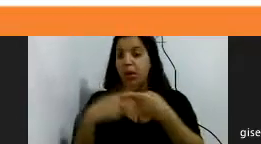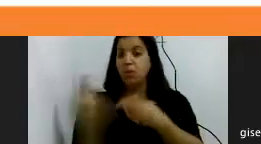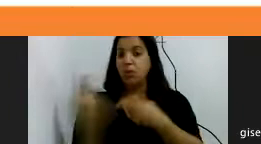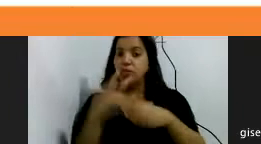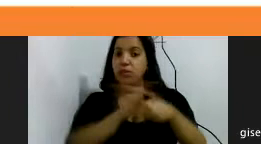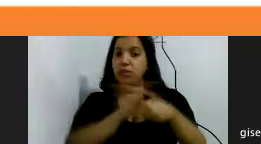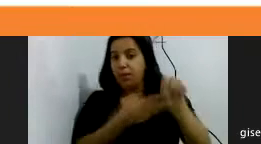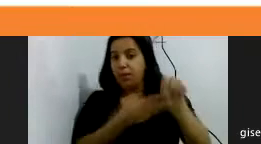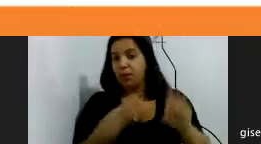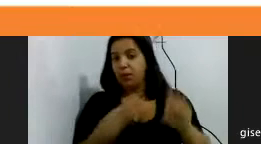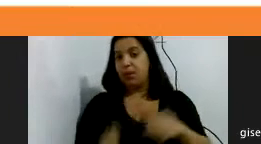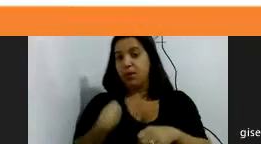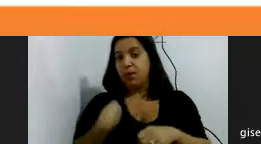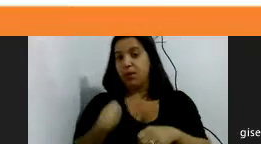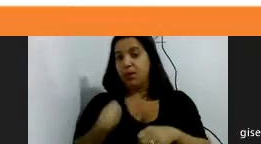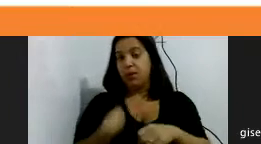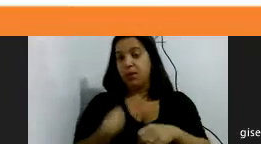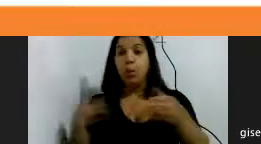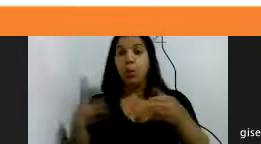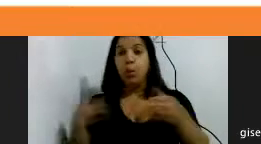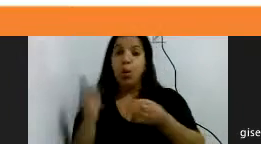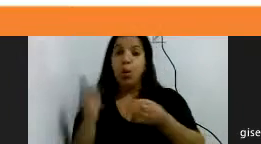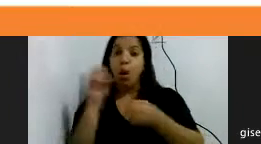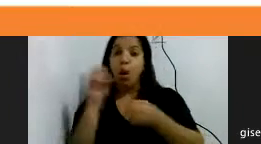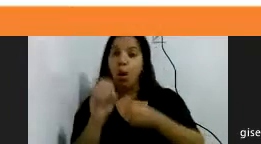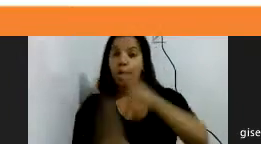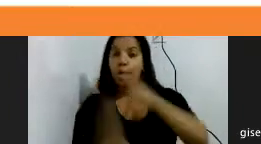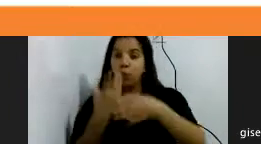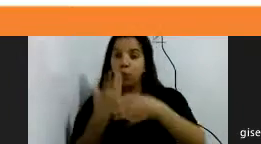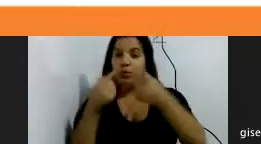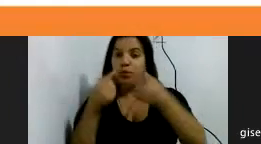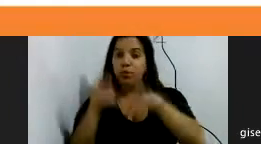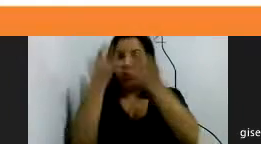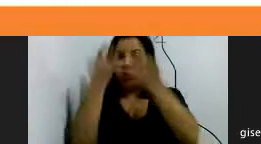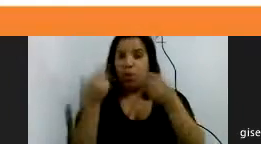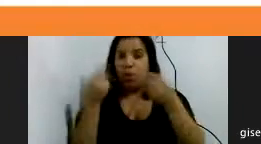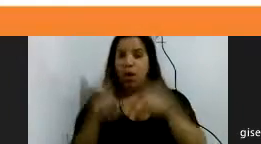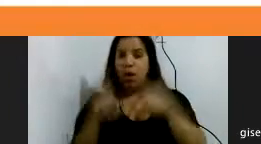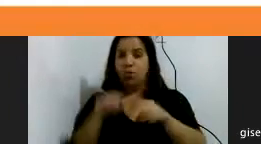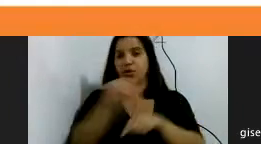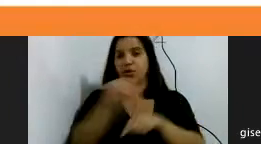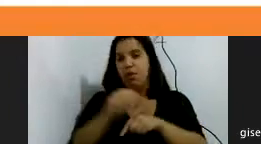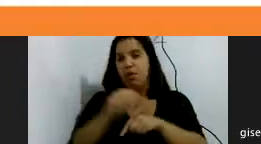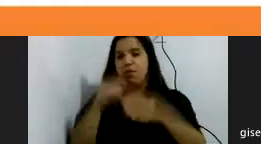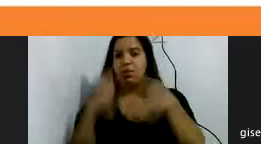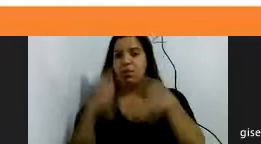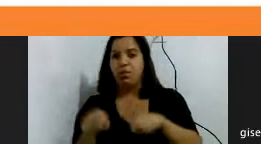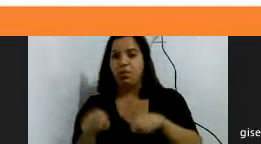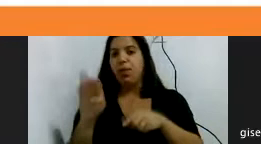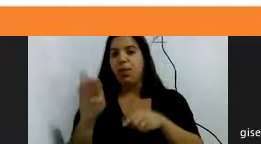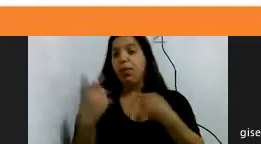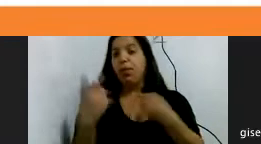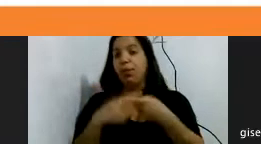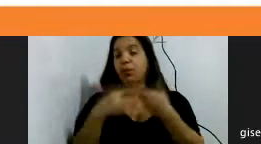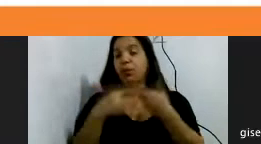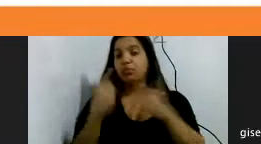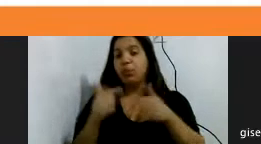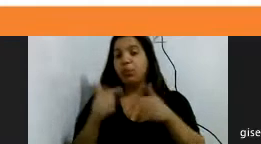membrana. E o grupo O produz anticorpos anti-A e anti-B, porque ele não